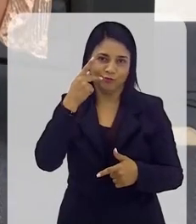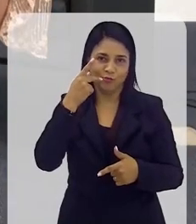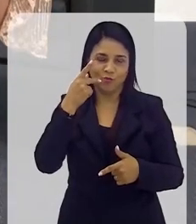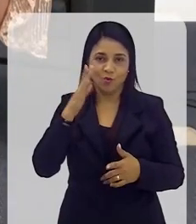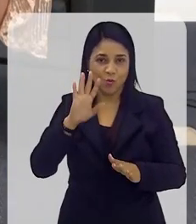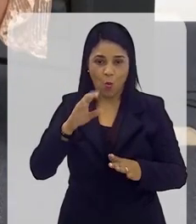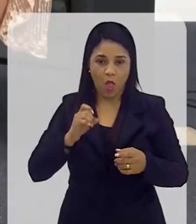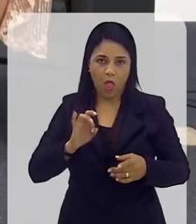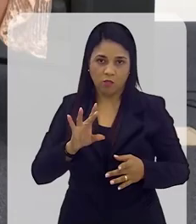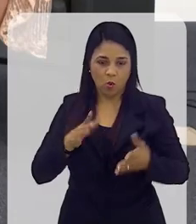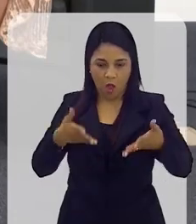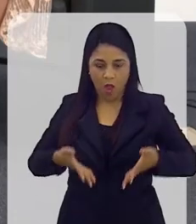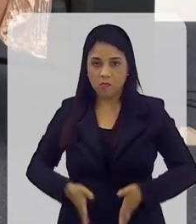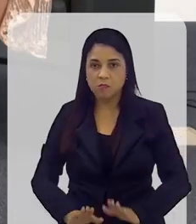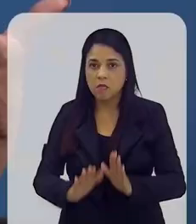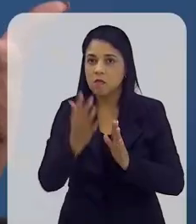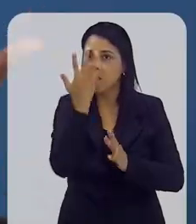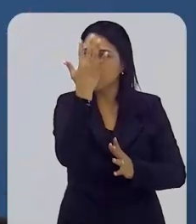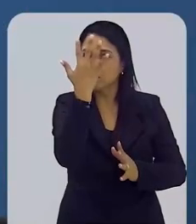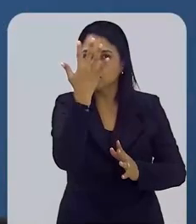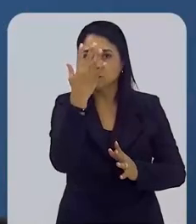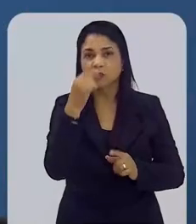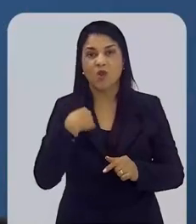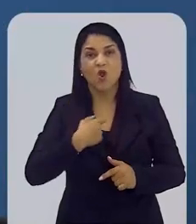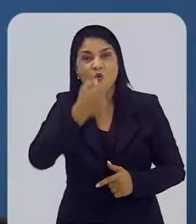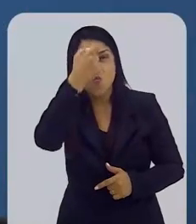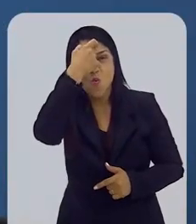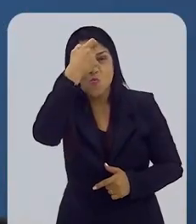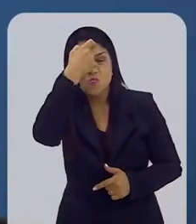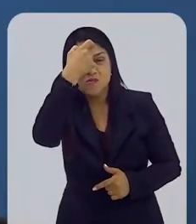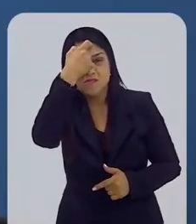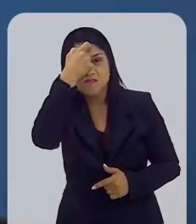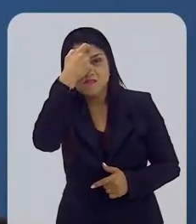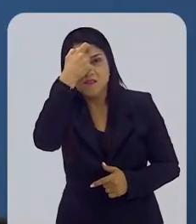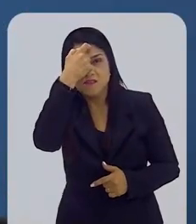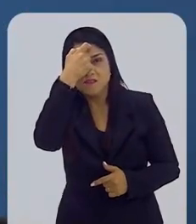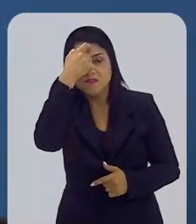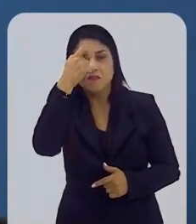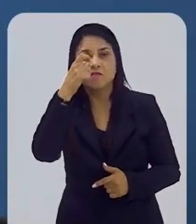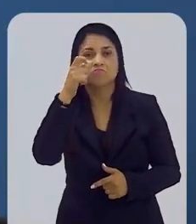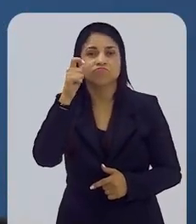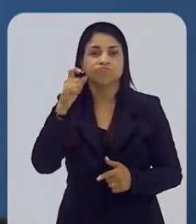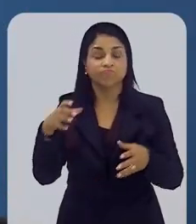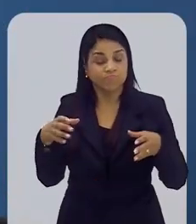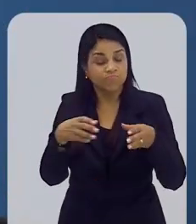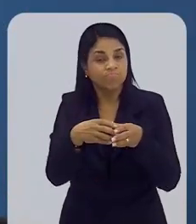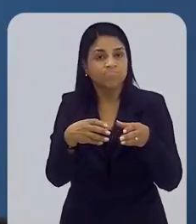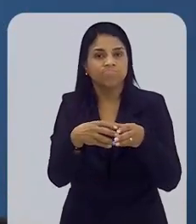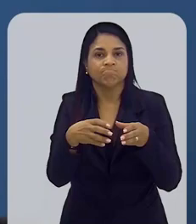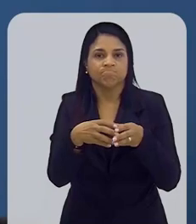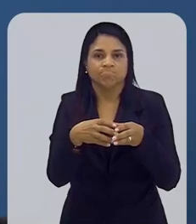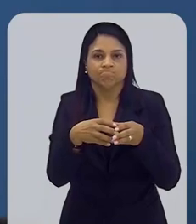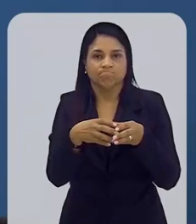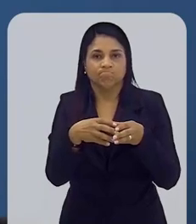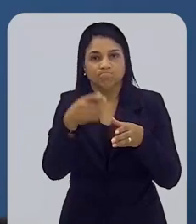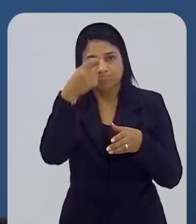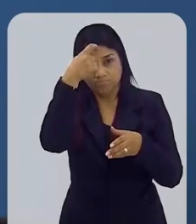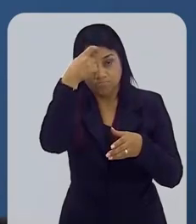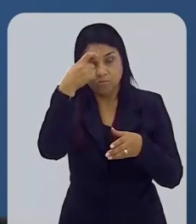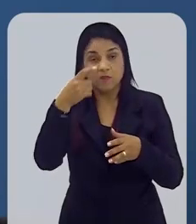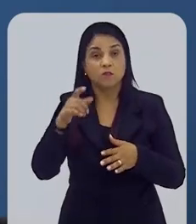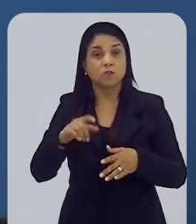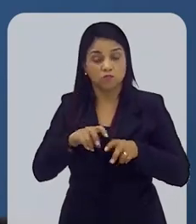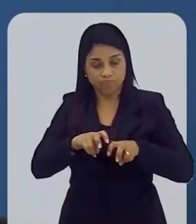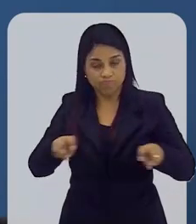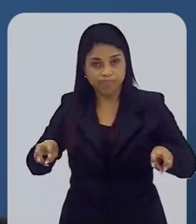é você nascer e olhar no espelho, é você criar essa consciência e criar uma consciência coletiva. E foi lá na